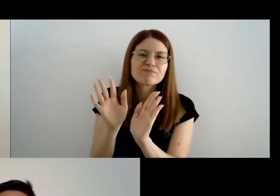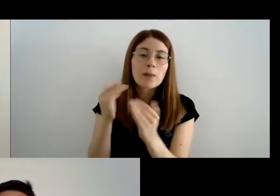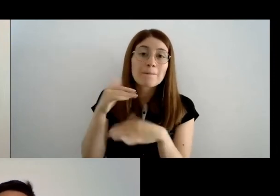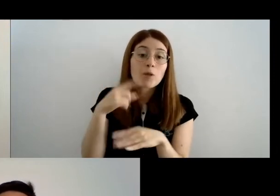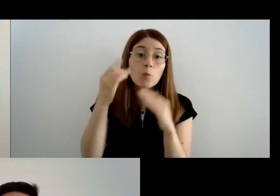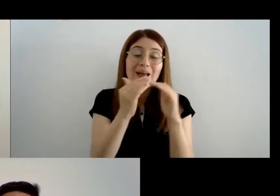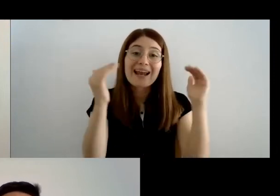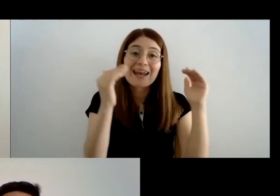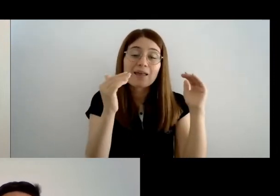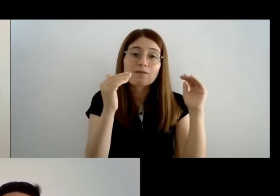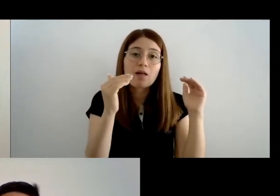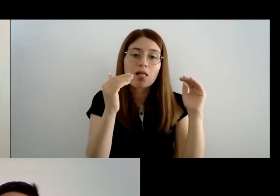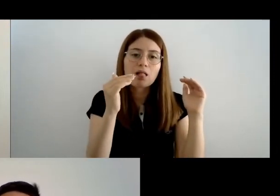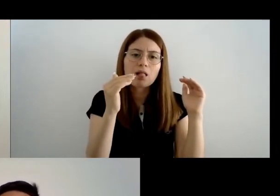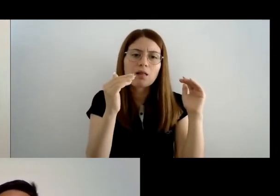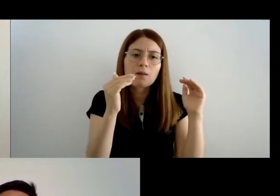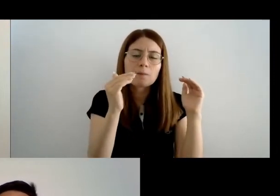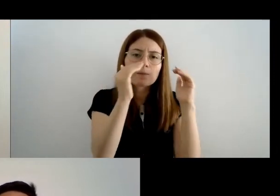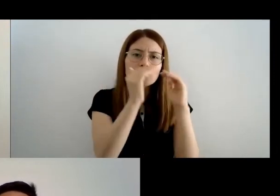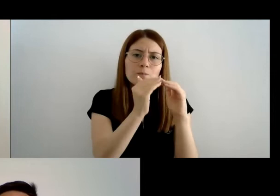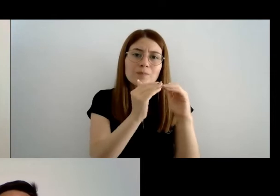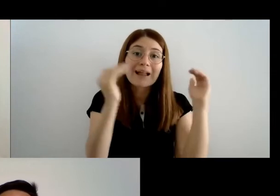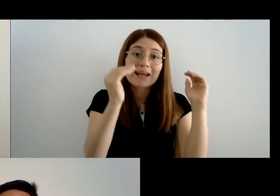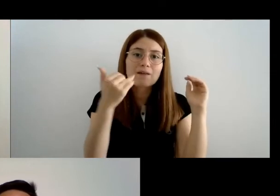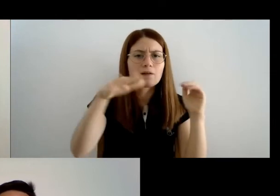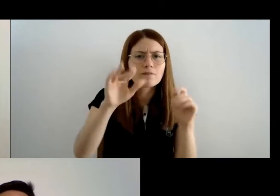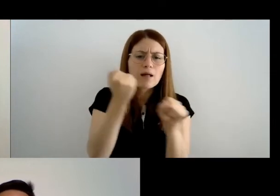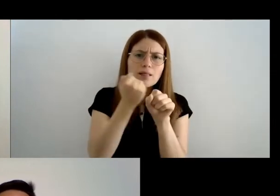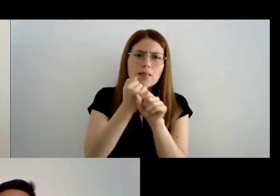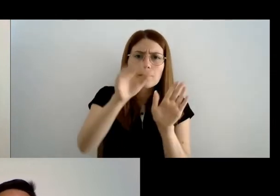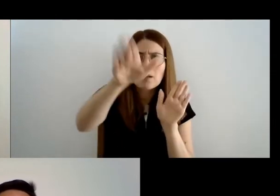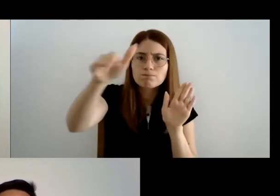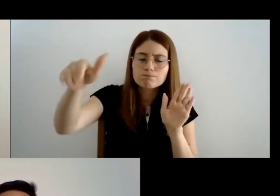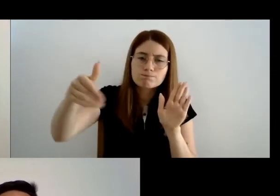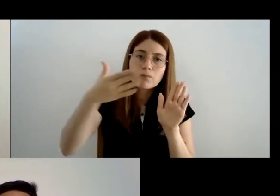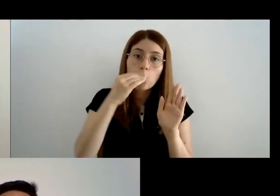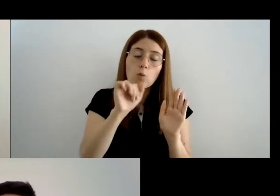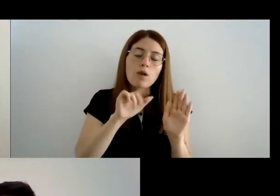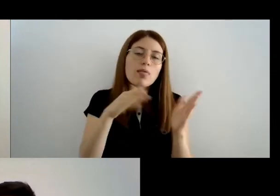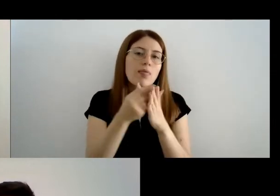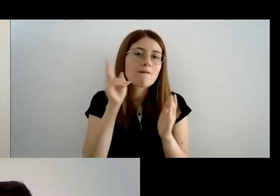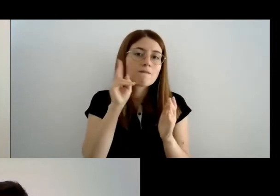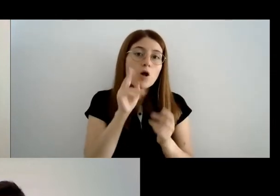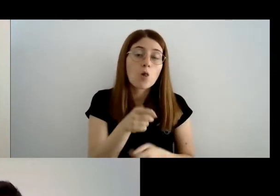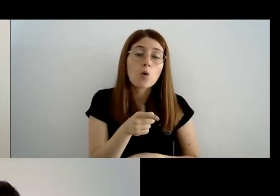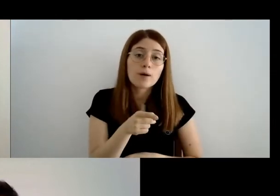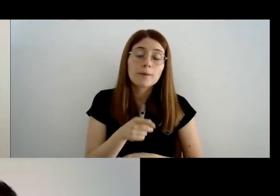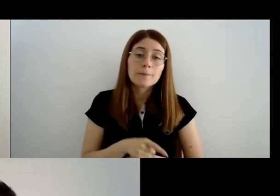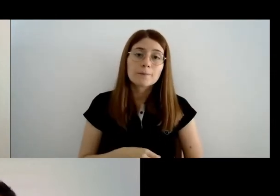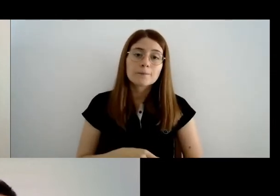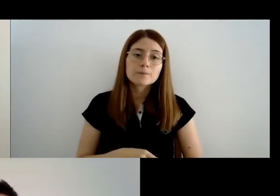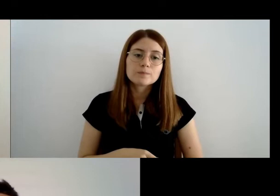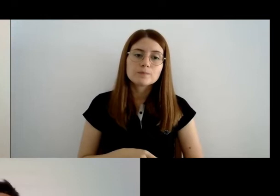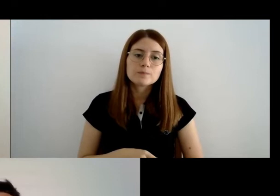é as entidades, que vão receber os nossos alunos, eles valorizam muito. Okay? Depois, a questão de